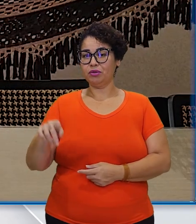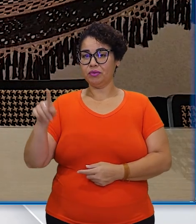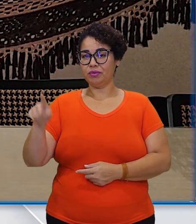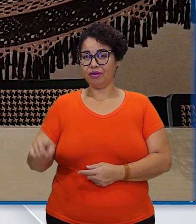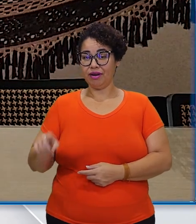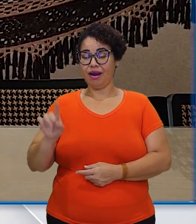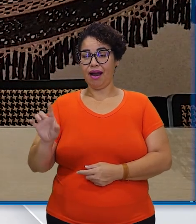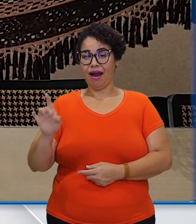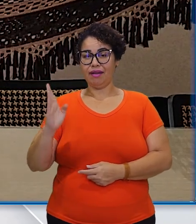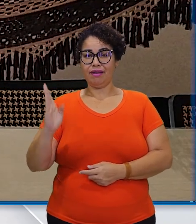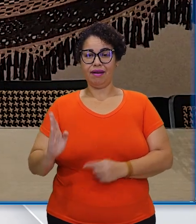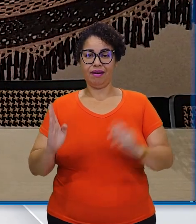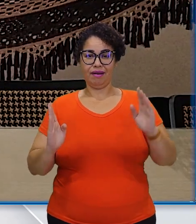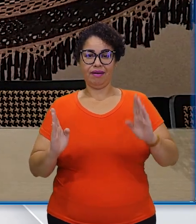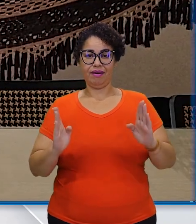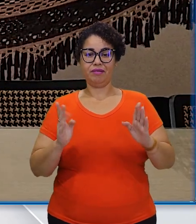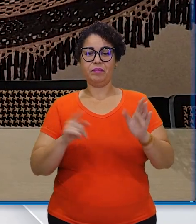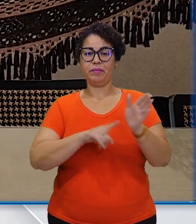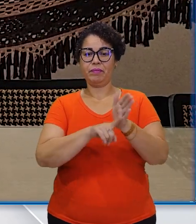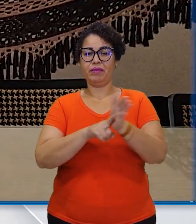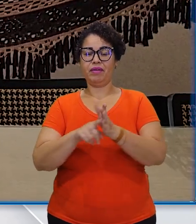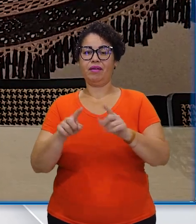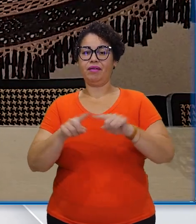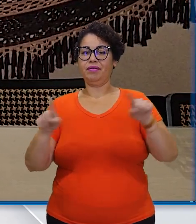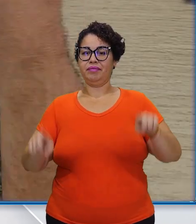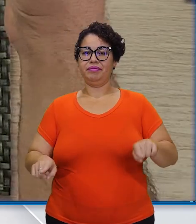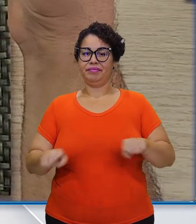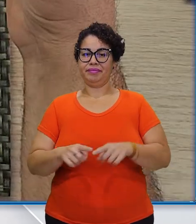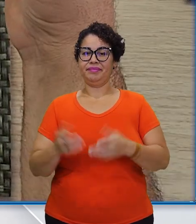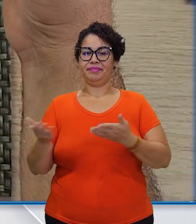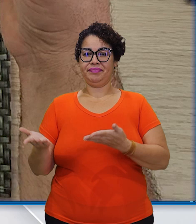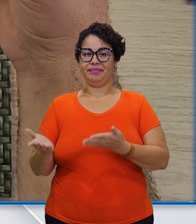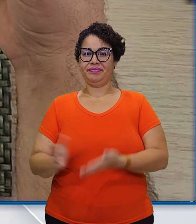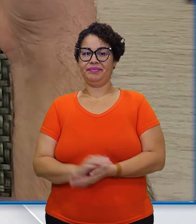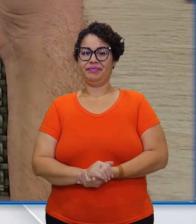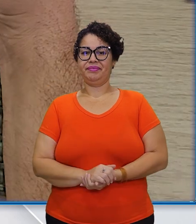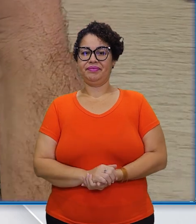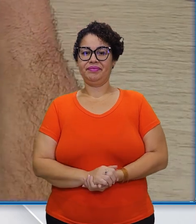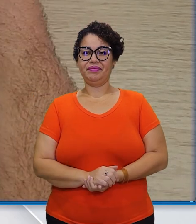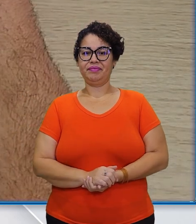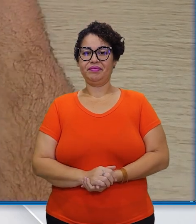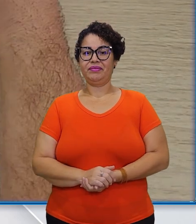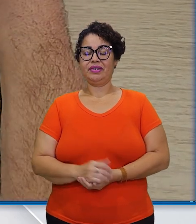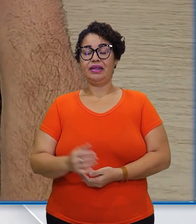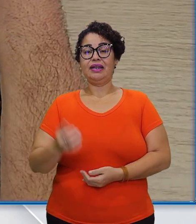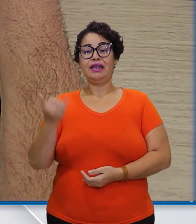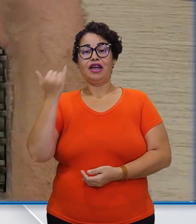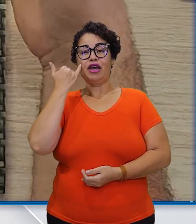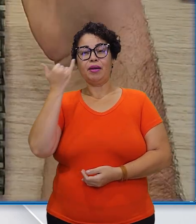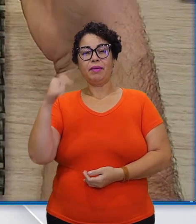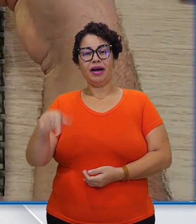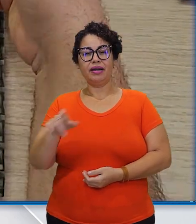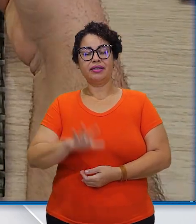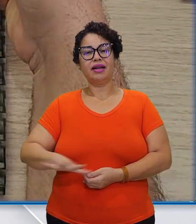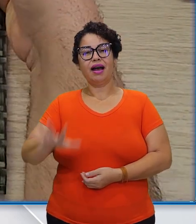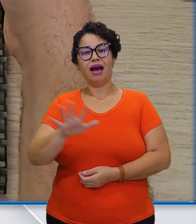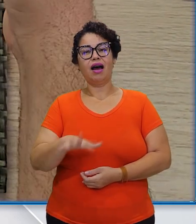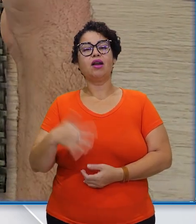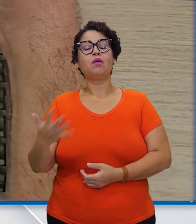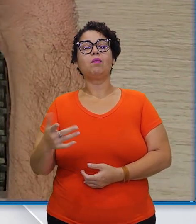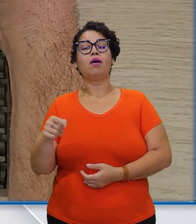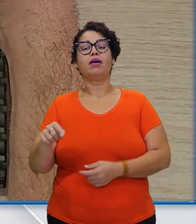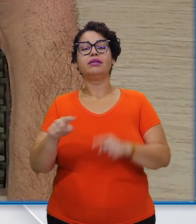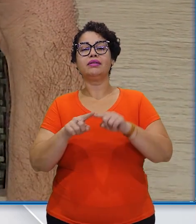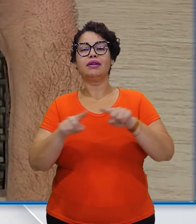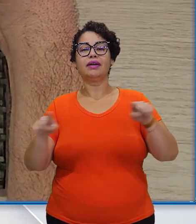centímetro. Vamos analisar esse polígono. Partindo desta ideia, então, qual seria a área